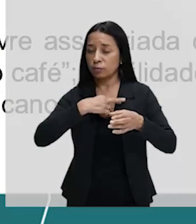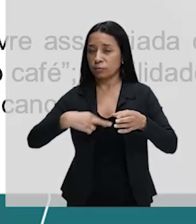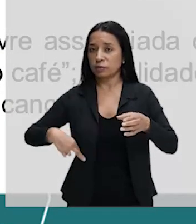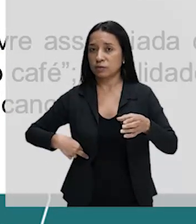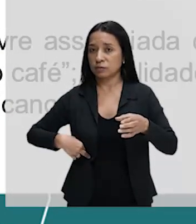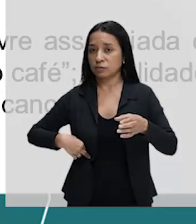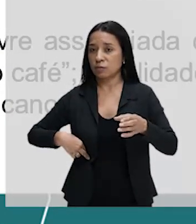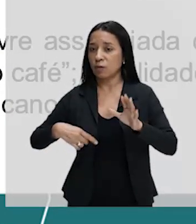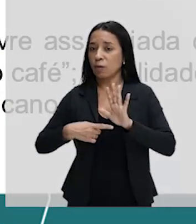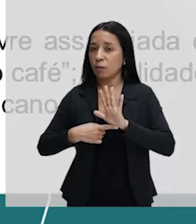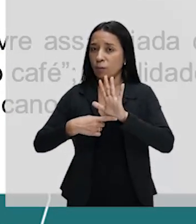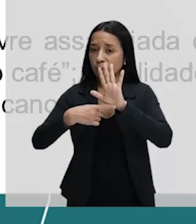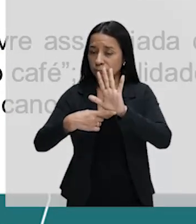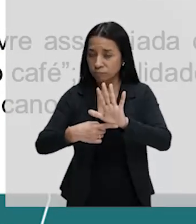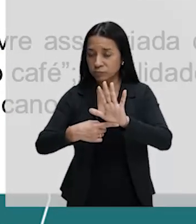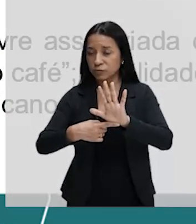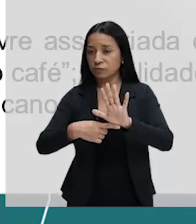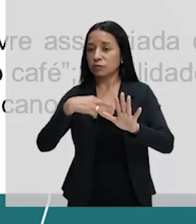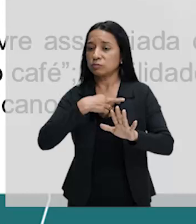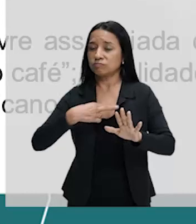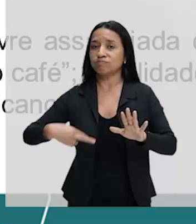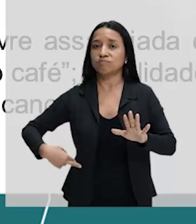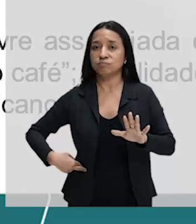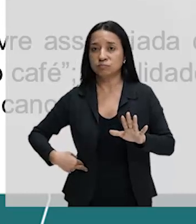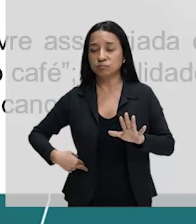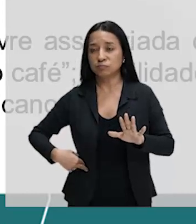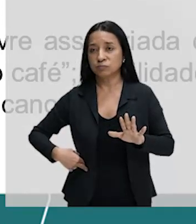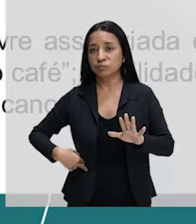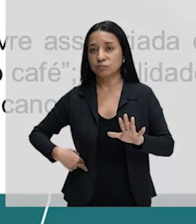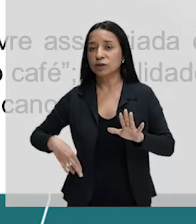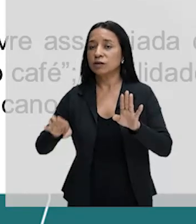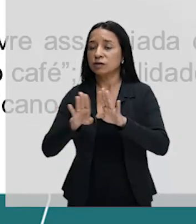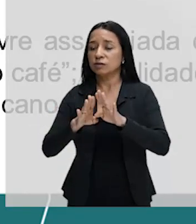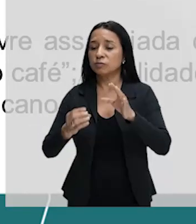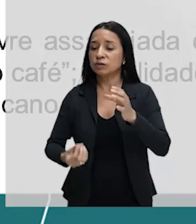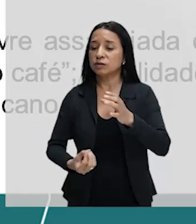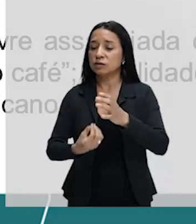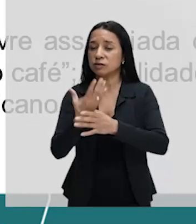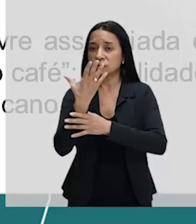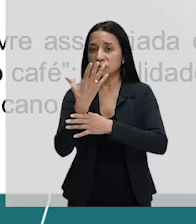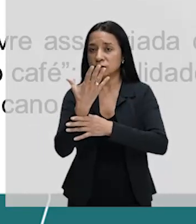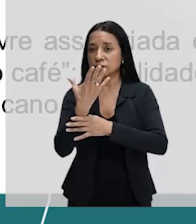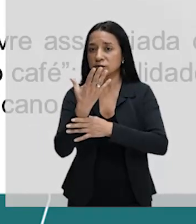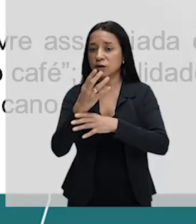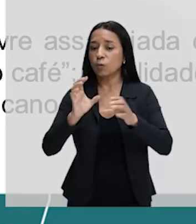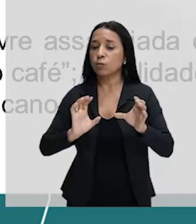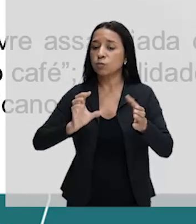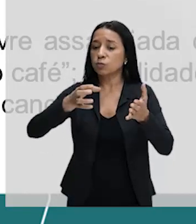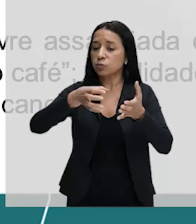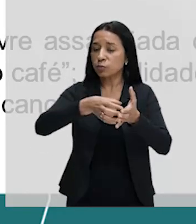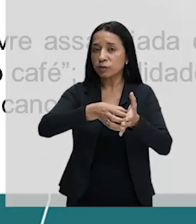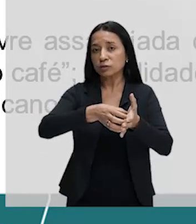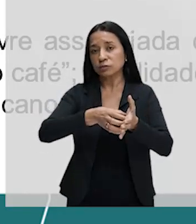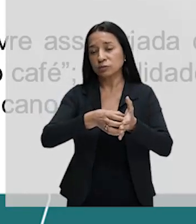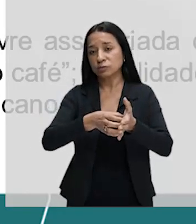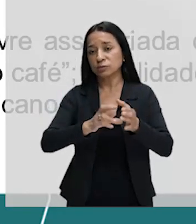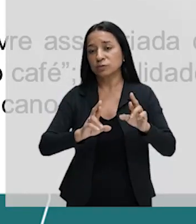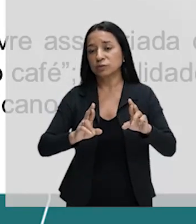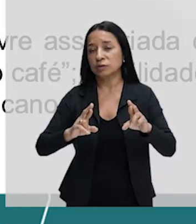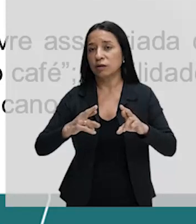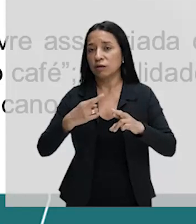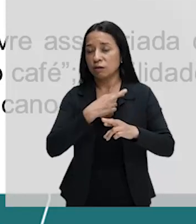Manifesto Republicano, eles organizaram a criação dos partidos republicanos, o movimento